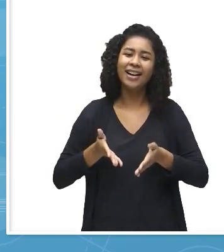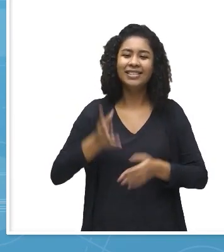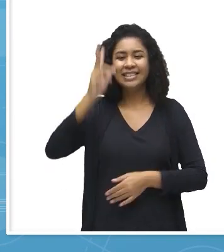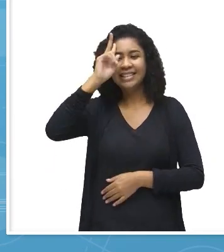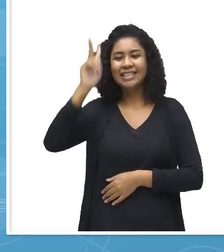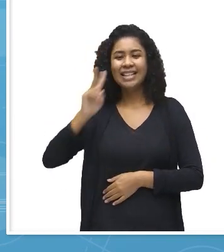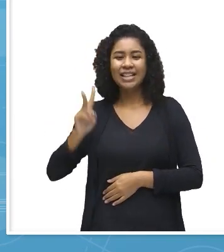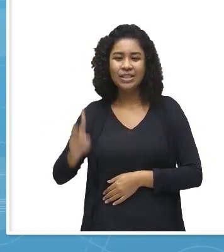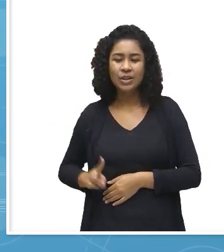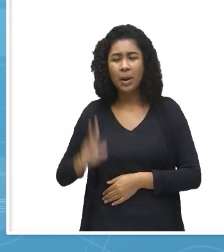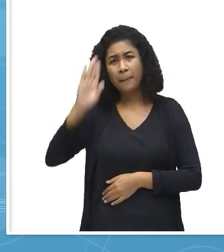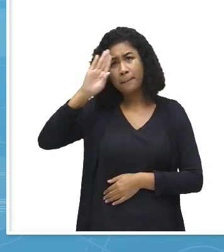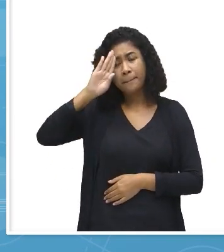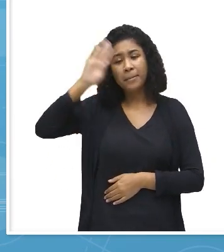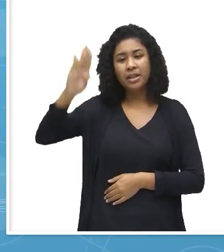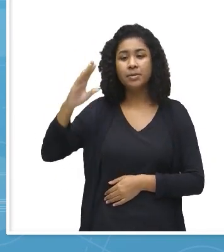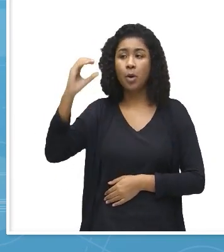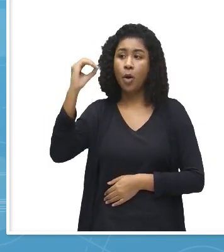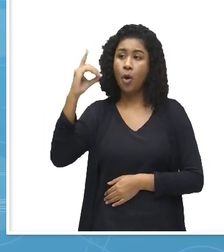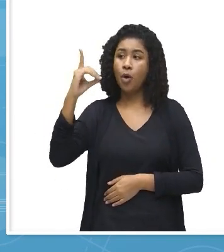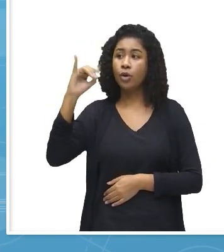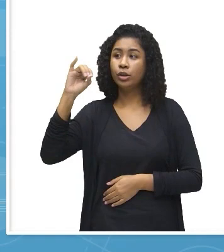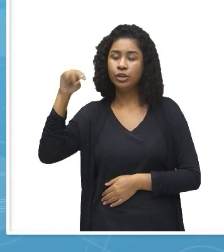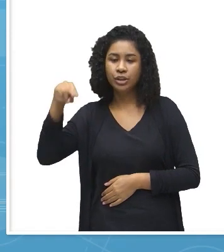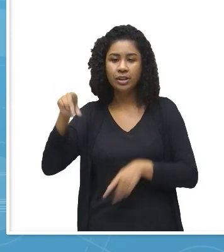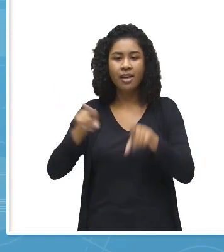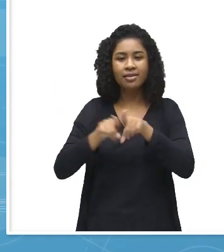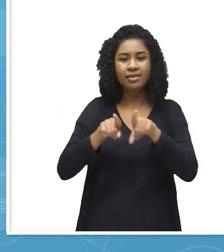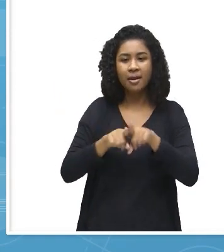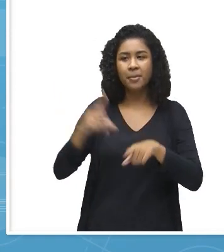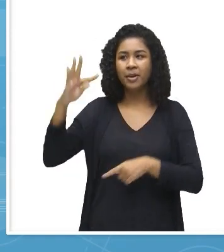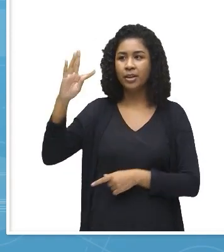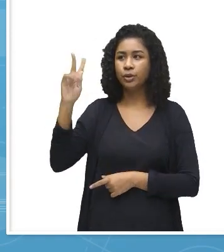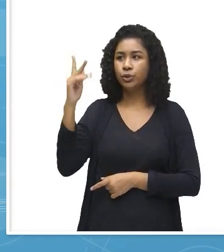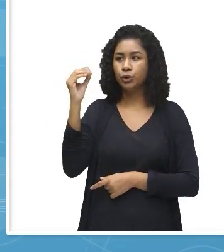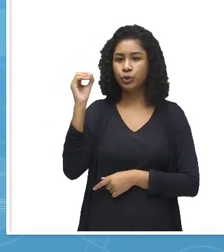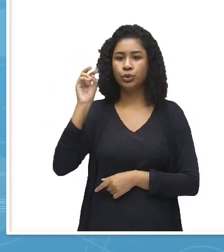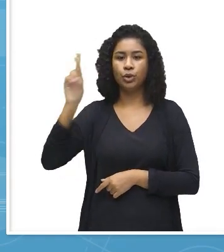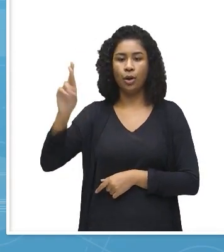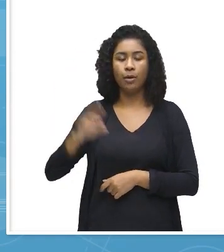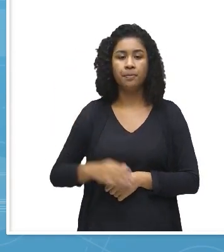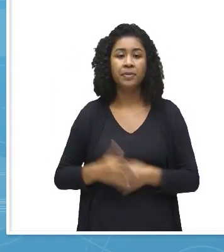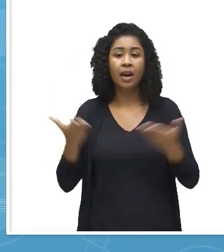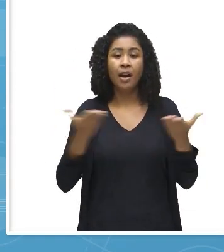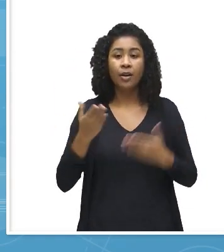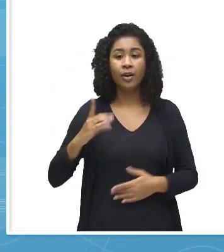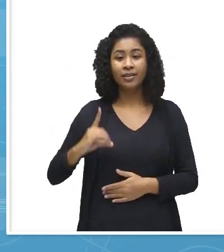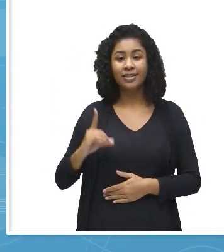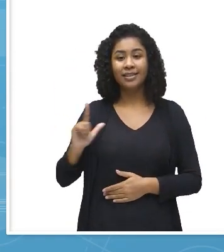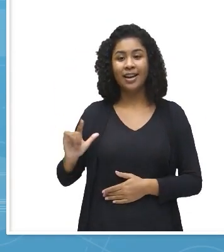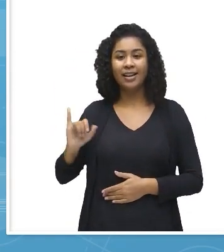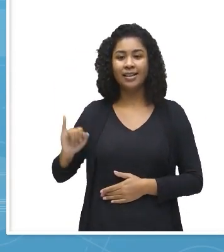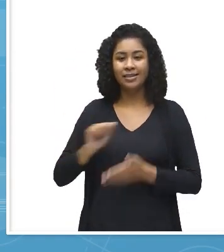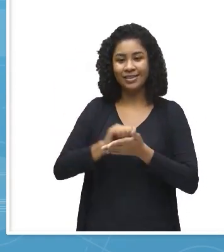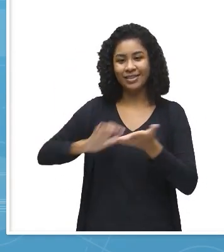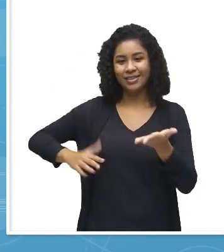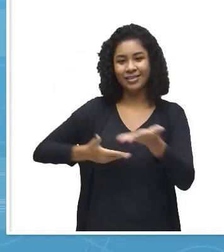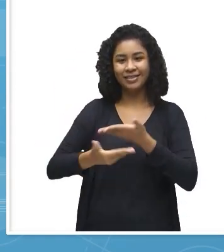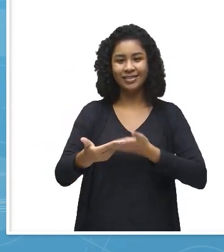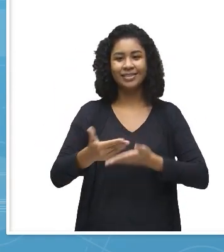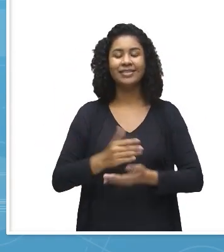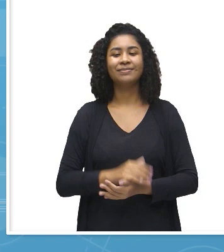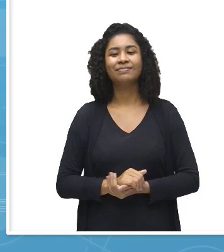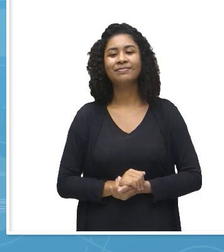tinham ouvido falar aí no deus Thor. Então, a gente vai agora para a nossa DLI. Vamos lá.